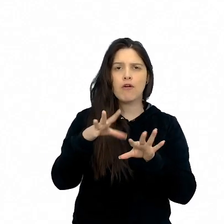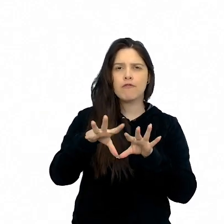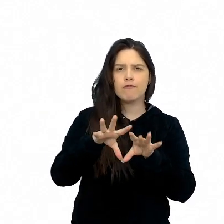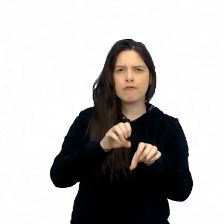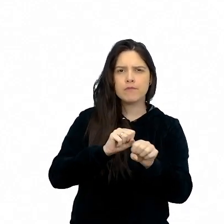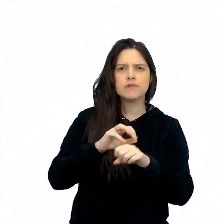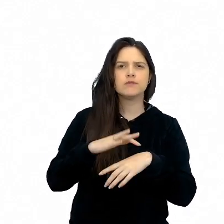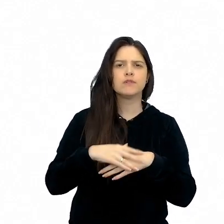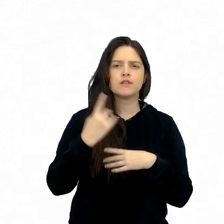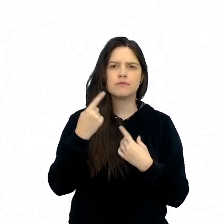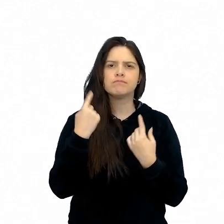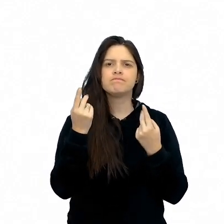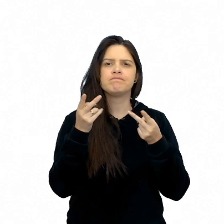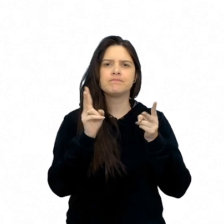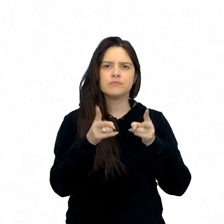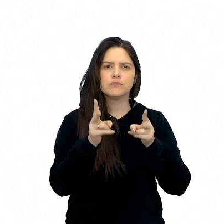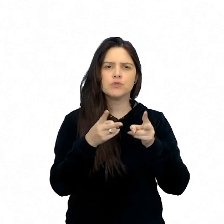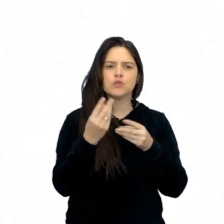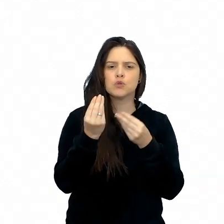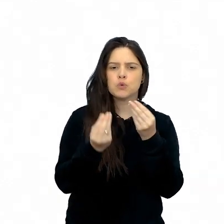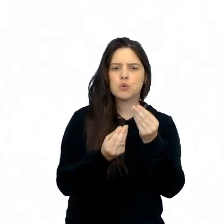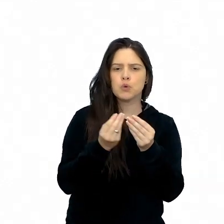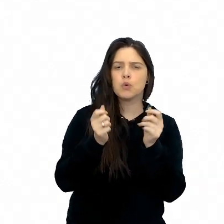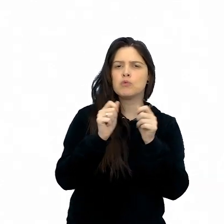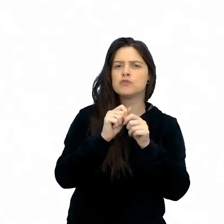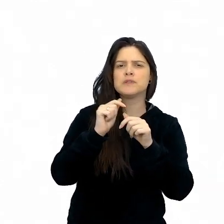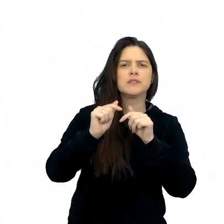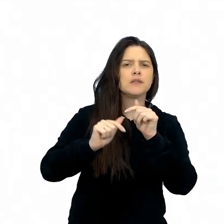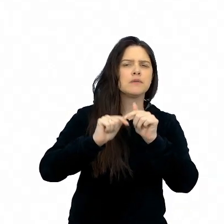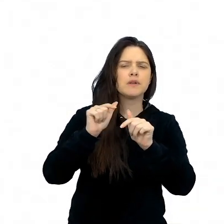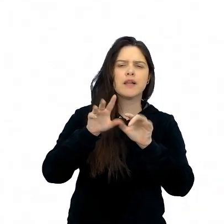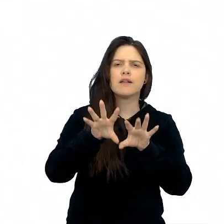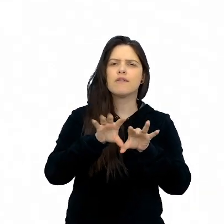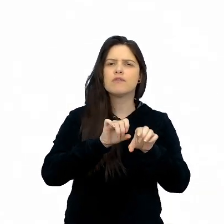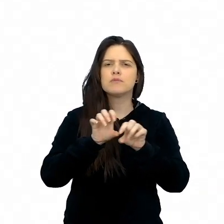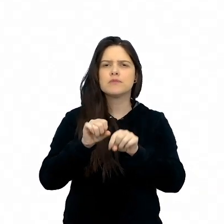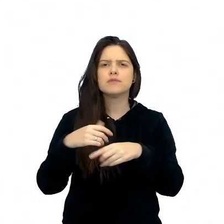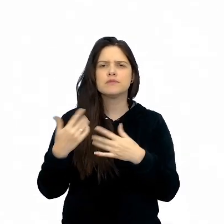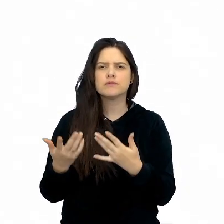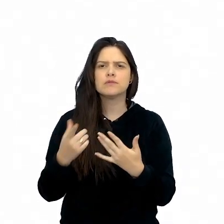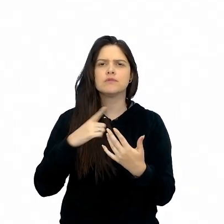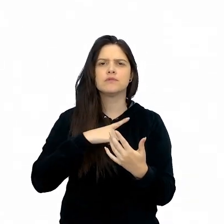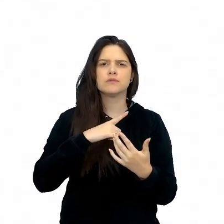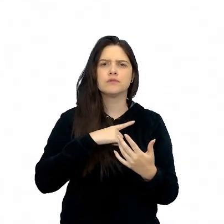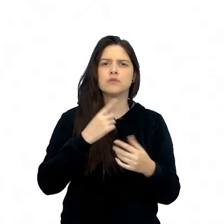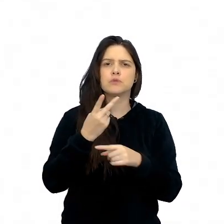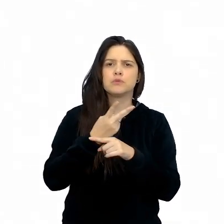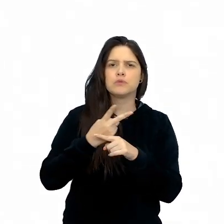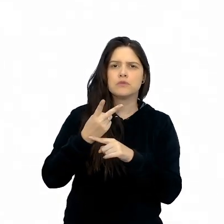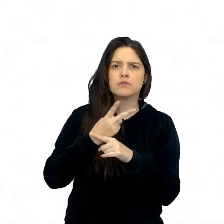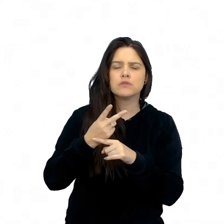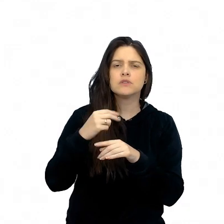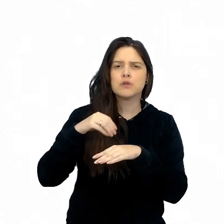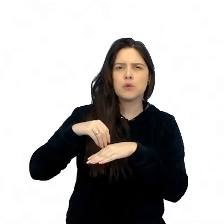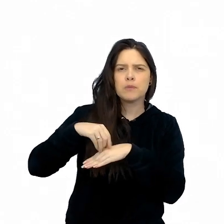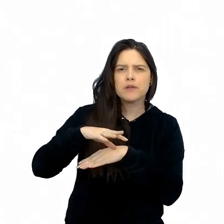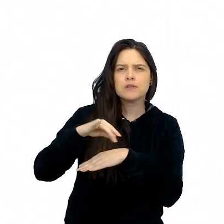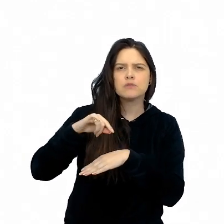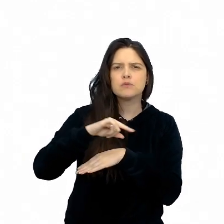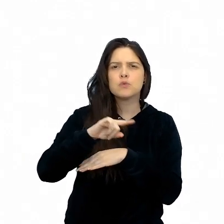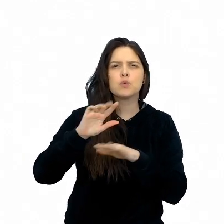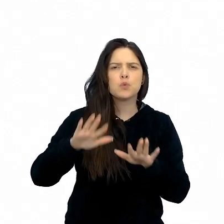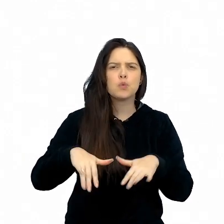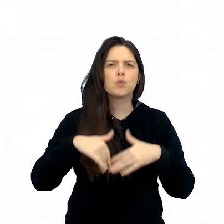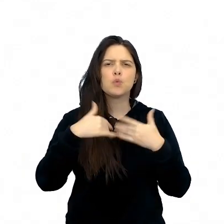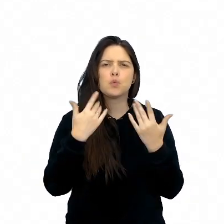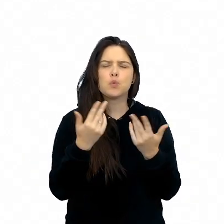vamos dar continuidade a ela, como que a gente vai trabalhar nessas formações. Então, é um tutorial bem rapidinho que eu passei para vocês, mas só